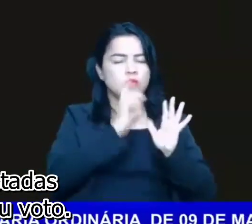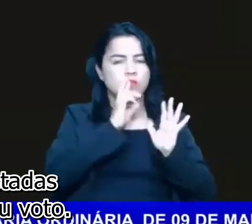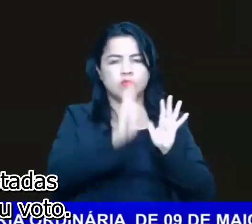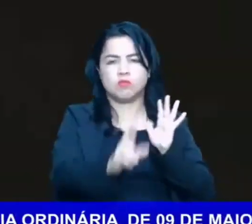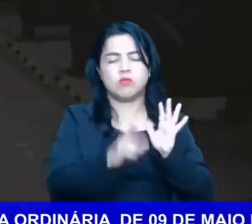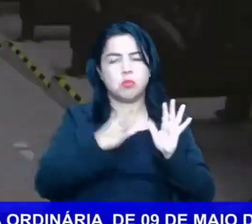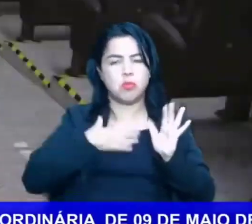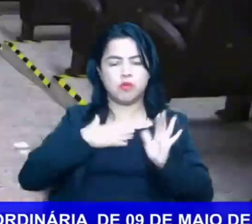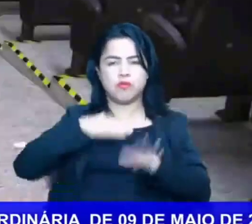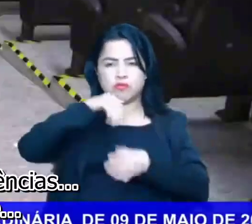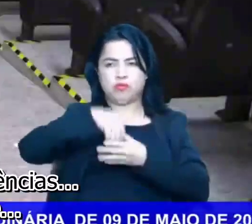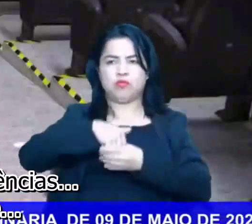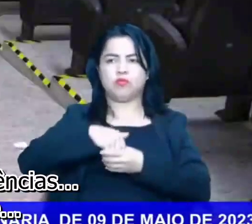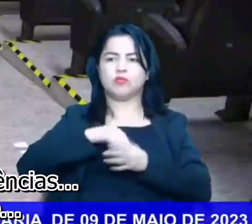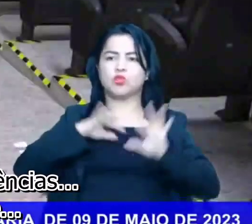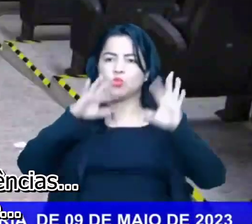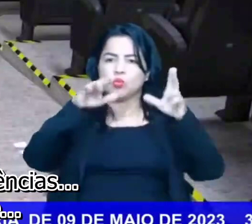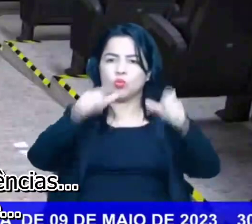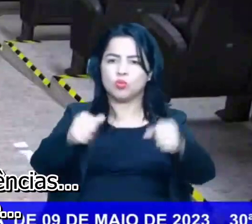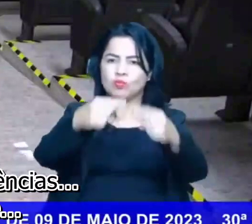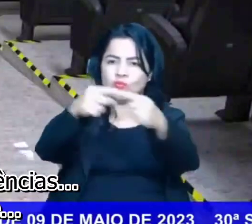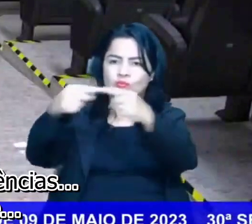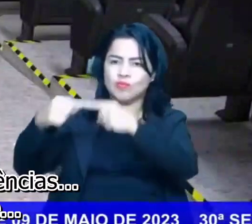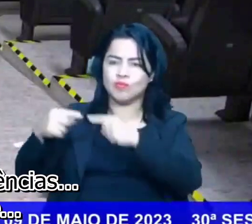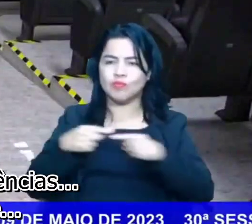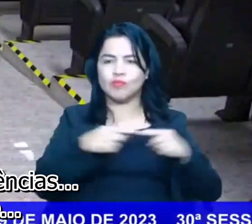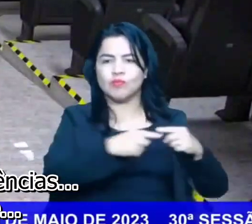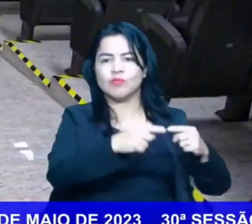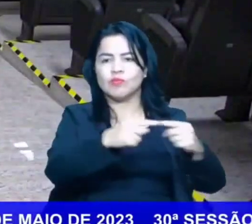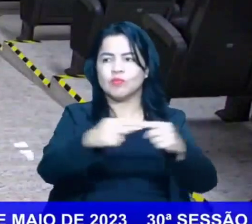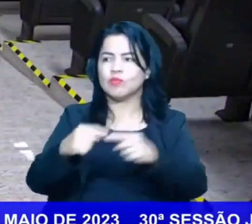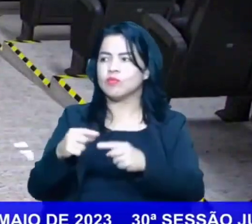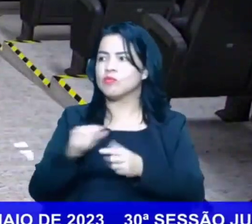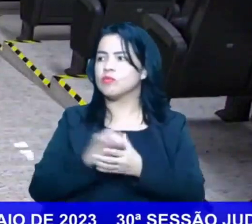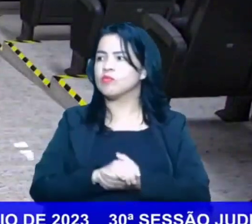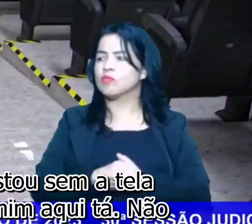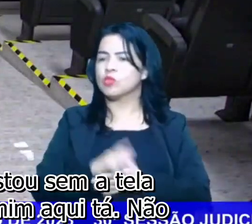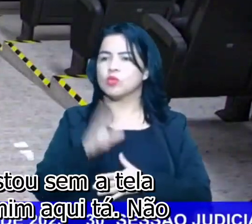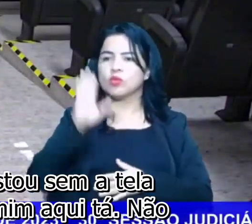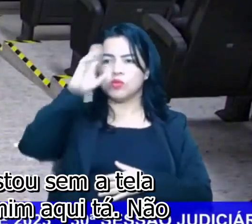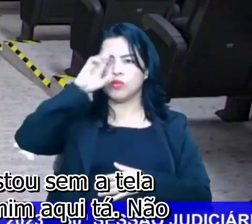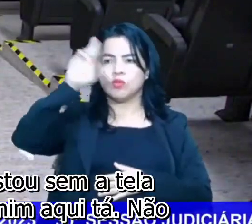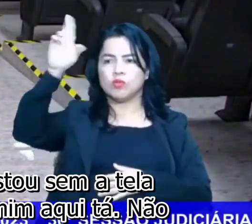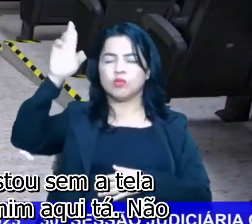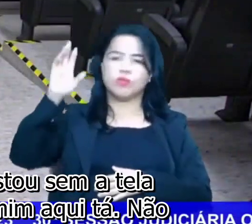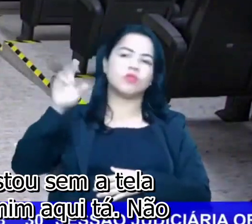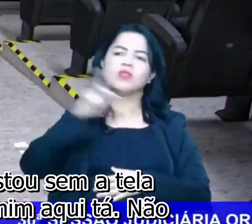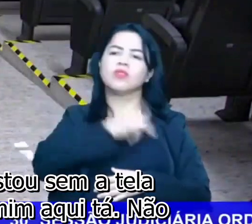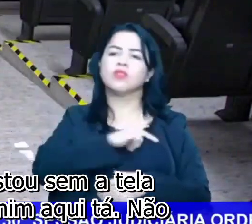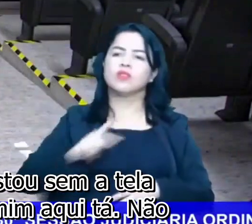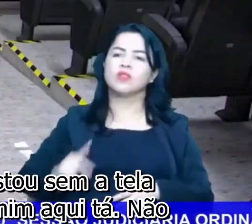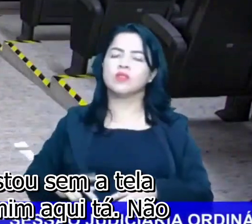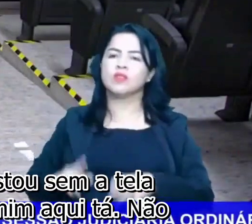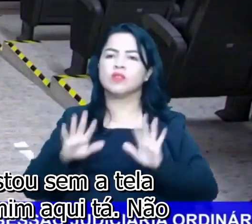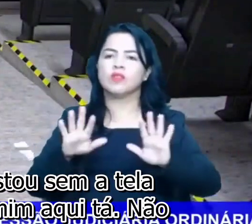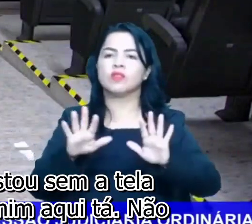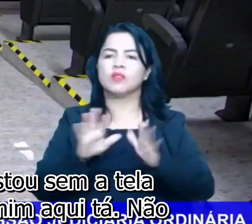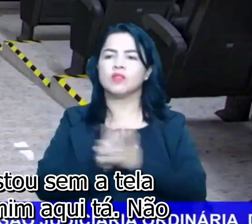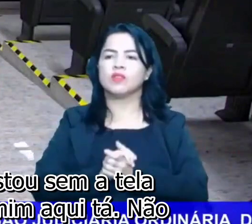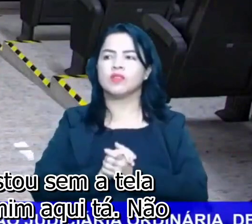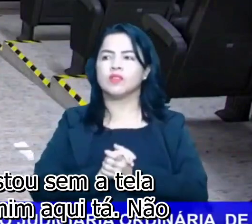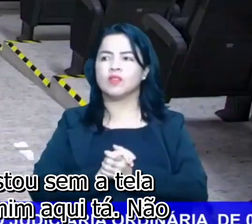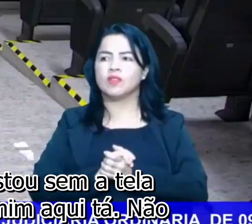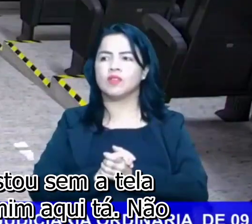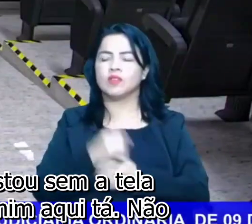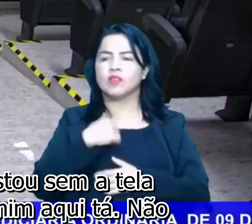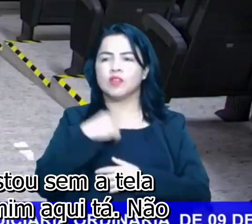questão. É o meu voto. Todos estão de Imagem ampla do acordo, plenário, não havendo assentos ao lado divergência. direito e Senhor esquerdo presidente. vazio, Senhor presidente. autores dos Ah, perdão, doutor desembargadores Pablo, me perdão. acomodados É que